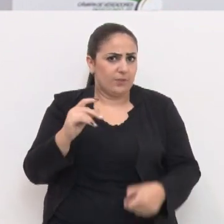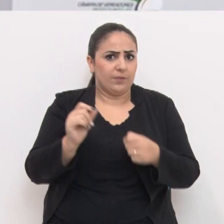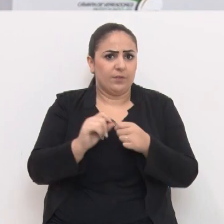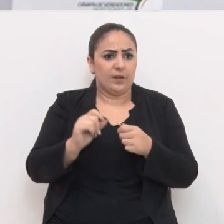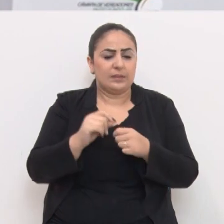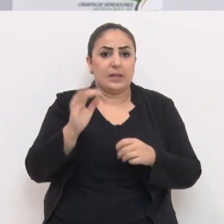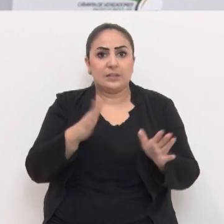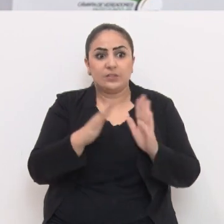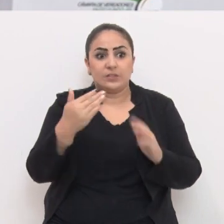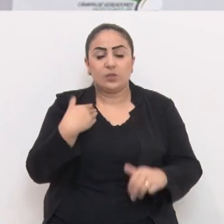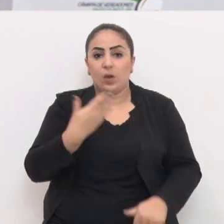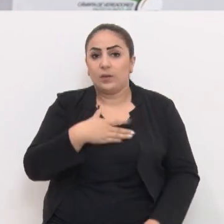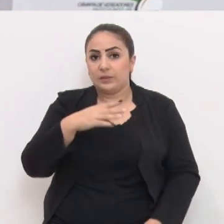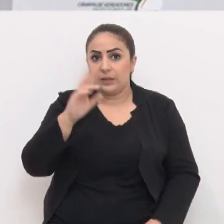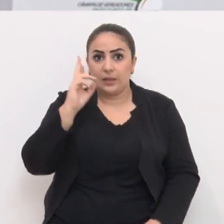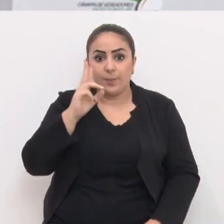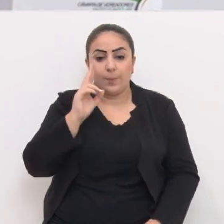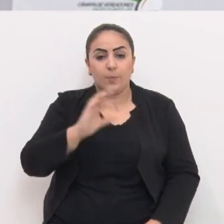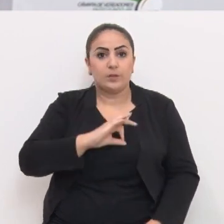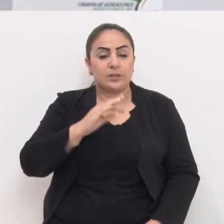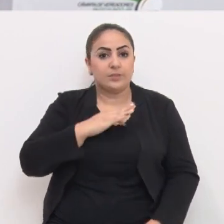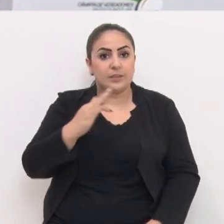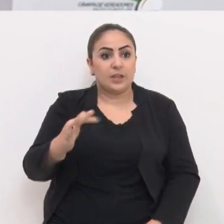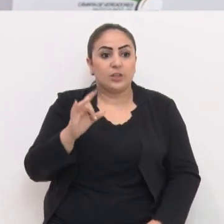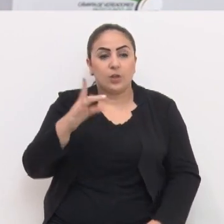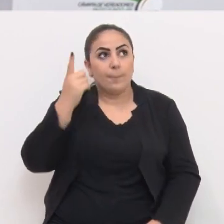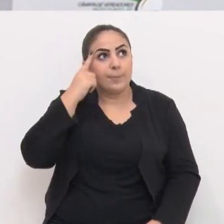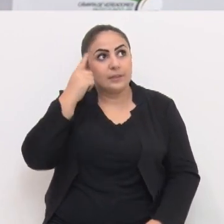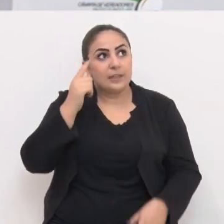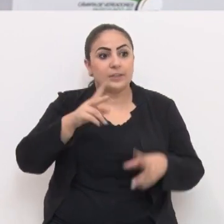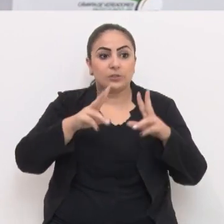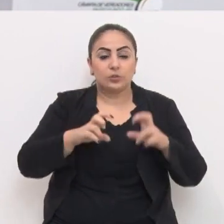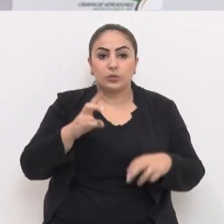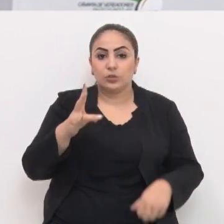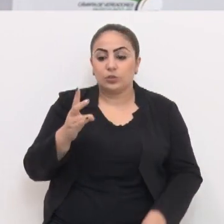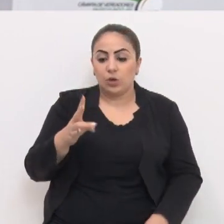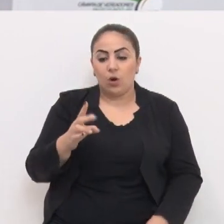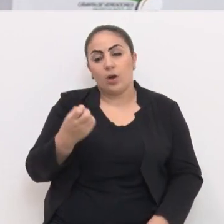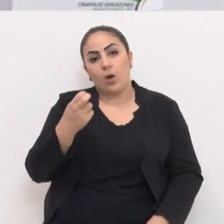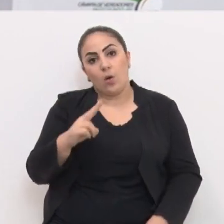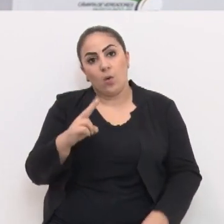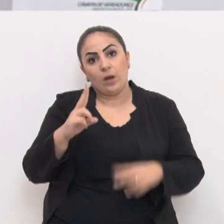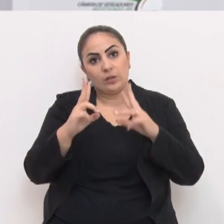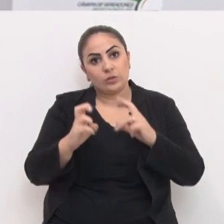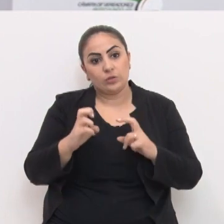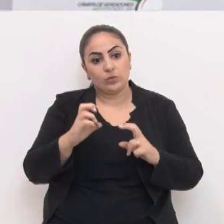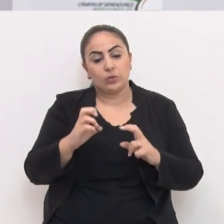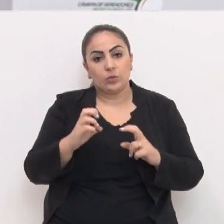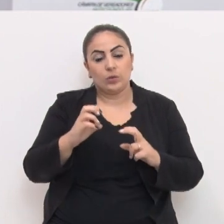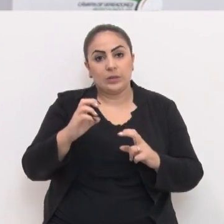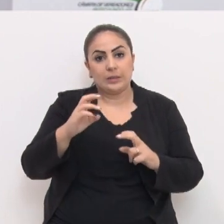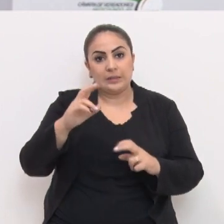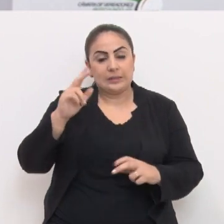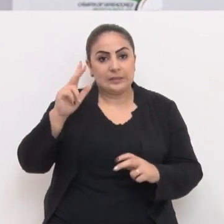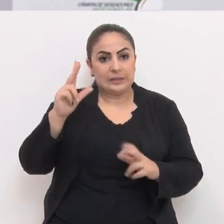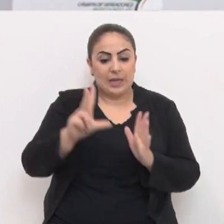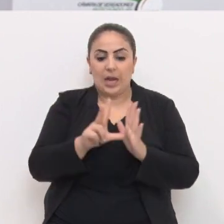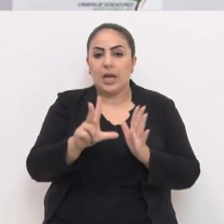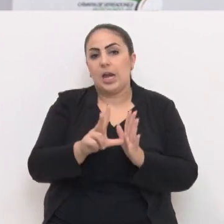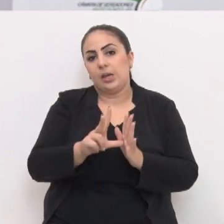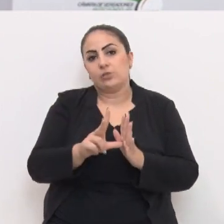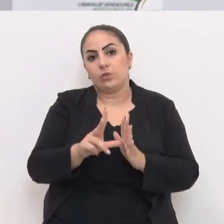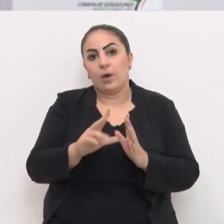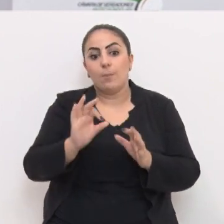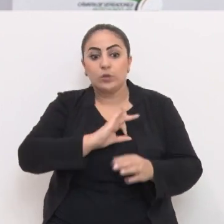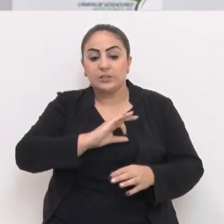vezes a gente se lembra da Polícia Federal e só pensa na questão do tráfico de drogas ou na questão indígena, mas a Polícia Federal presta uma série de outros serviços.